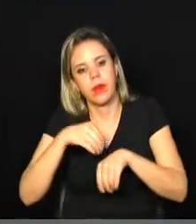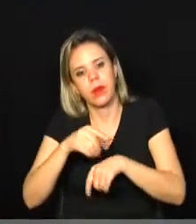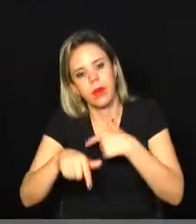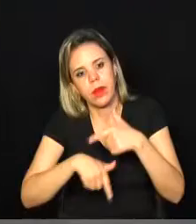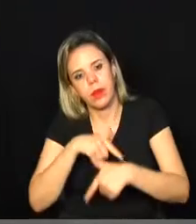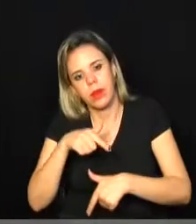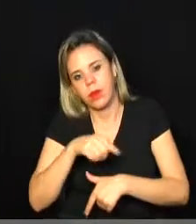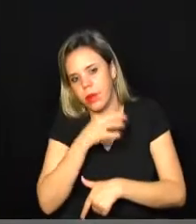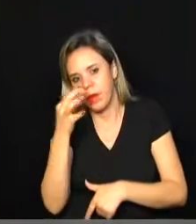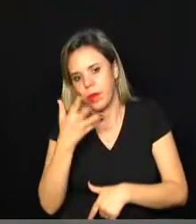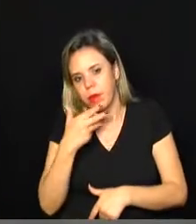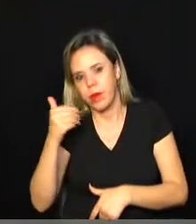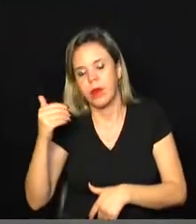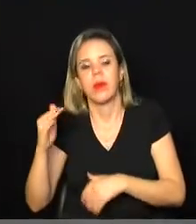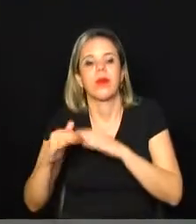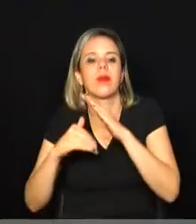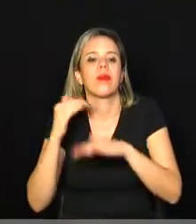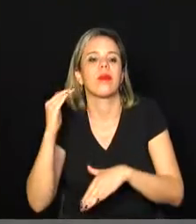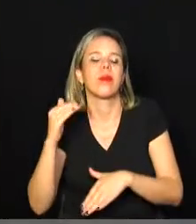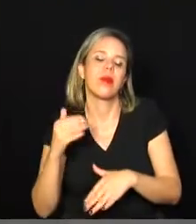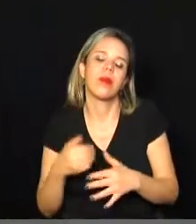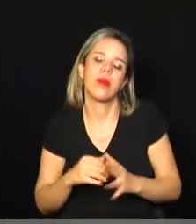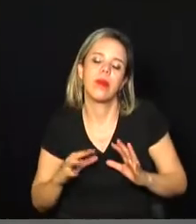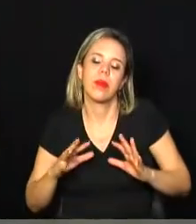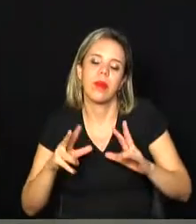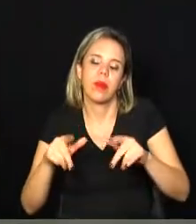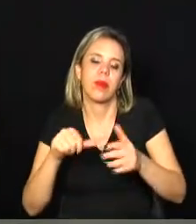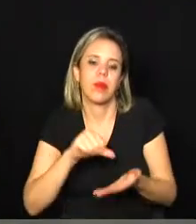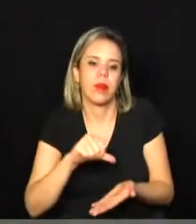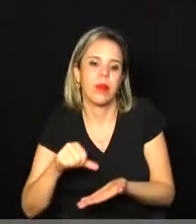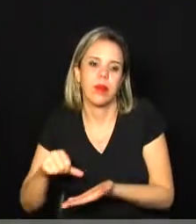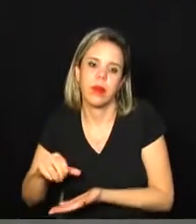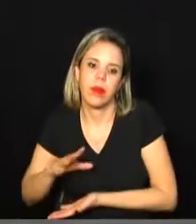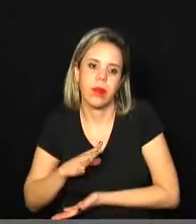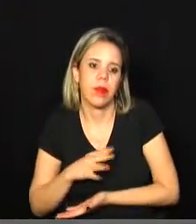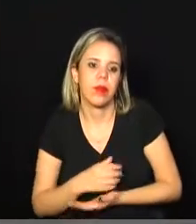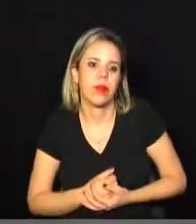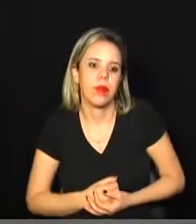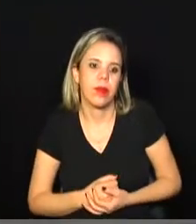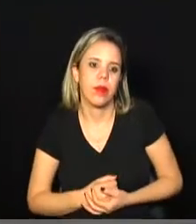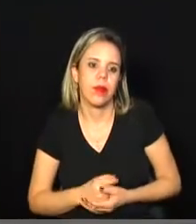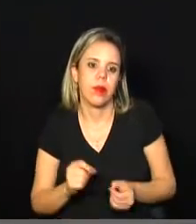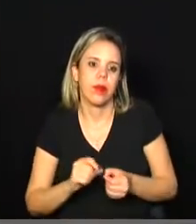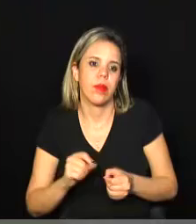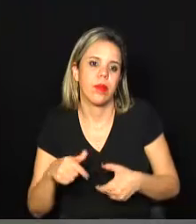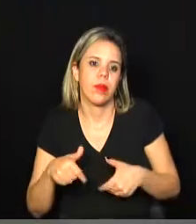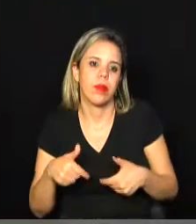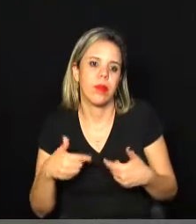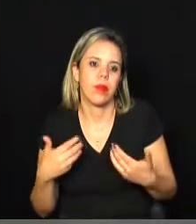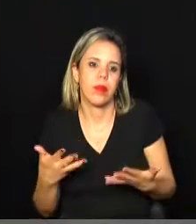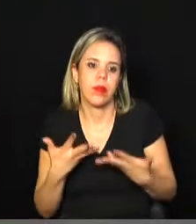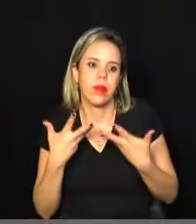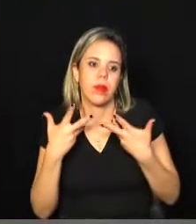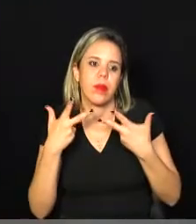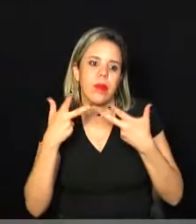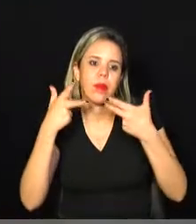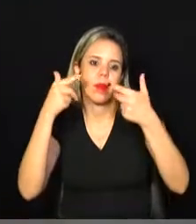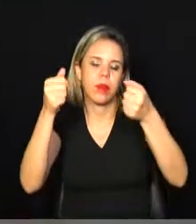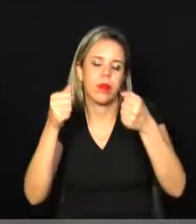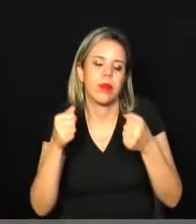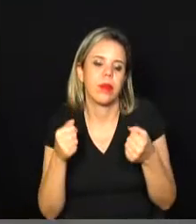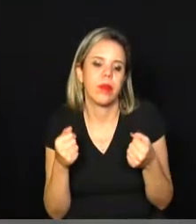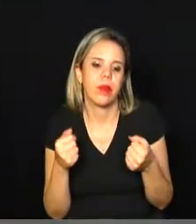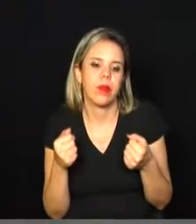trabalho aí em esferas onde envolve toda a nossa região metropolitana fazendo um trabalho maravilhoso em